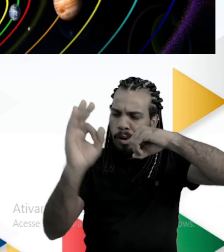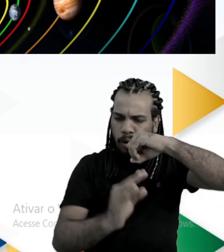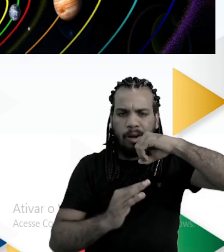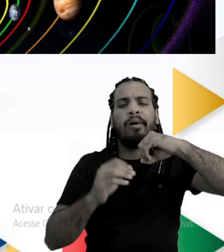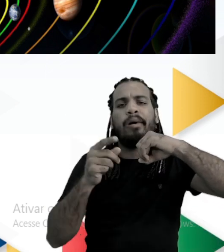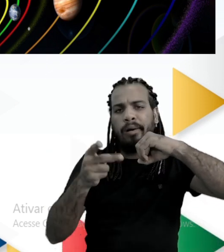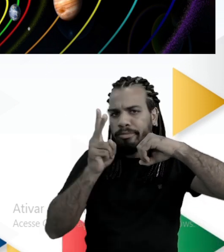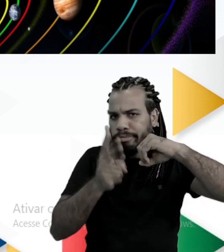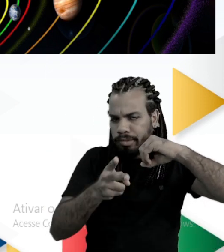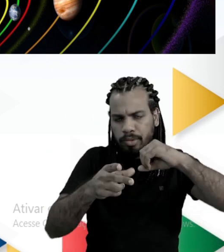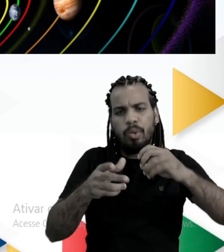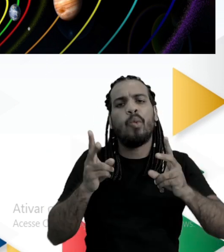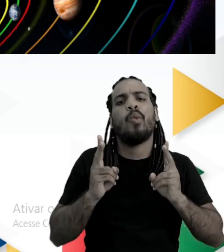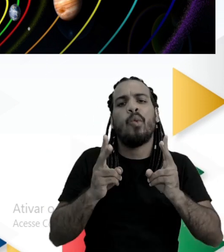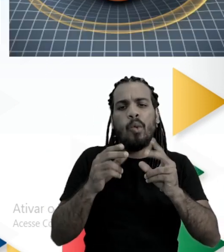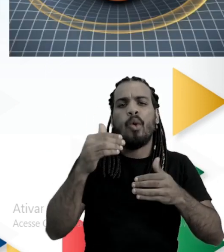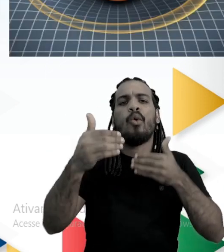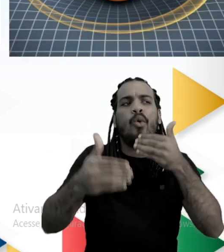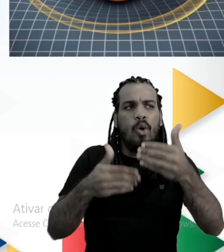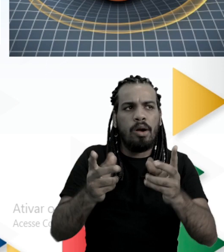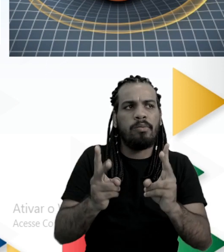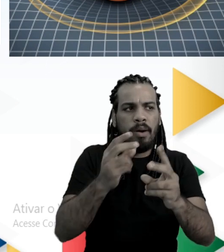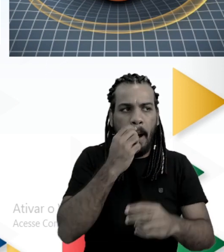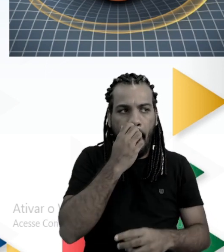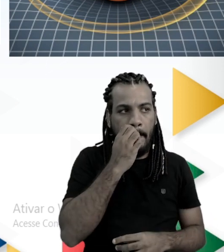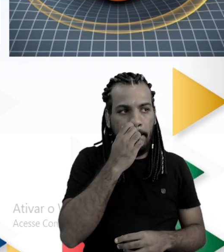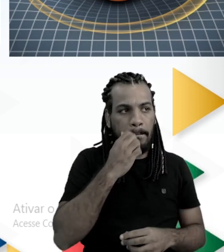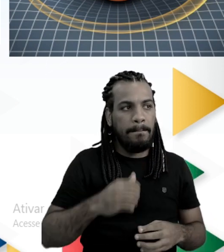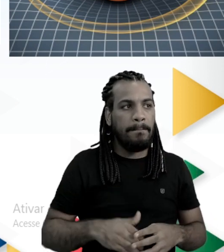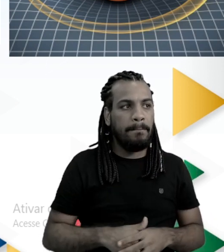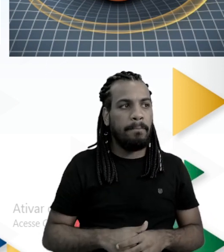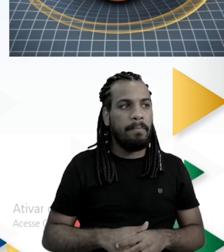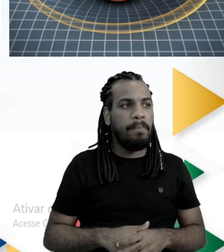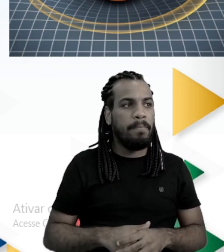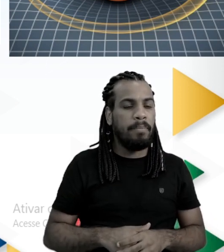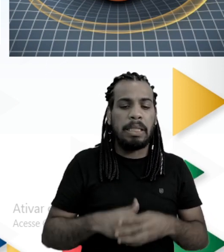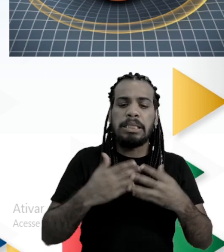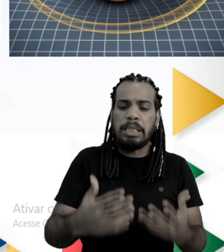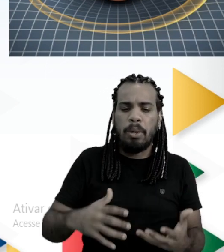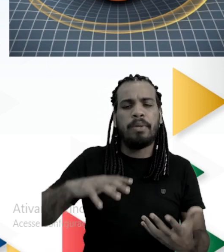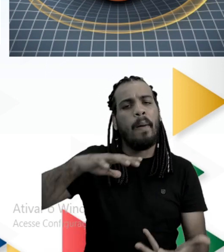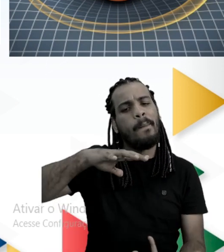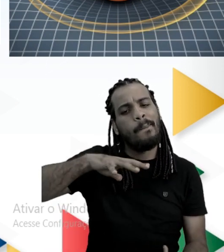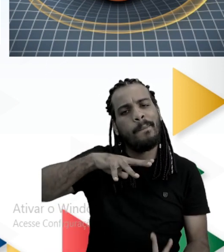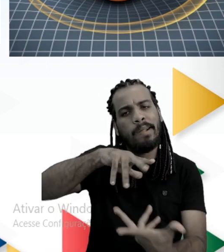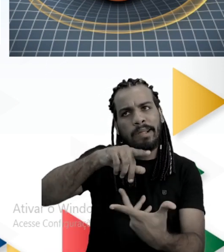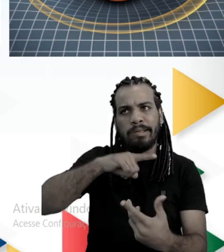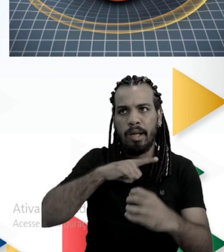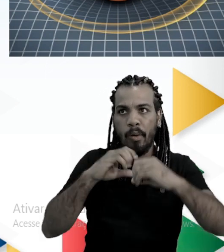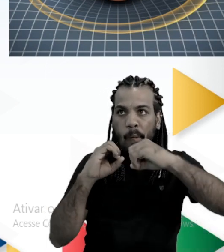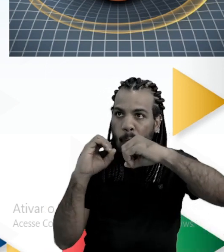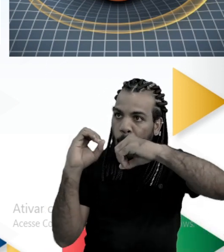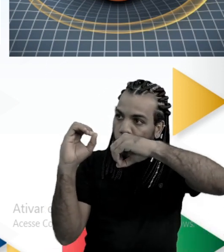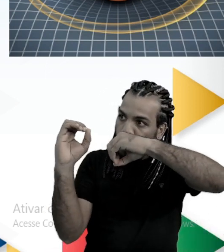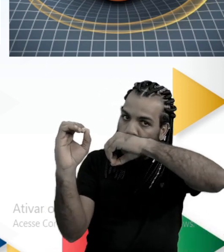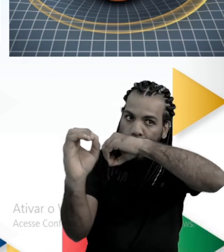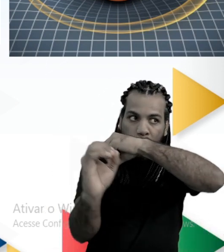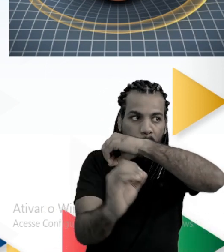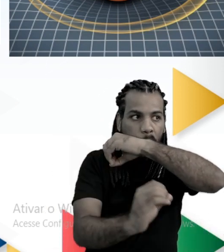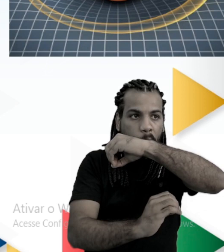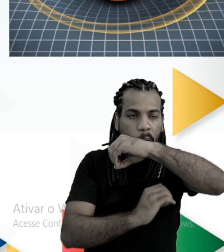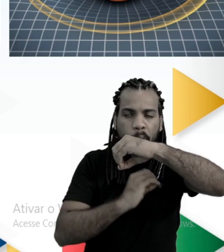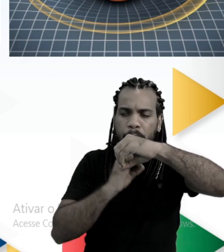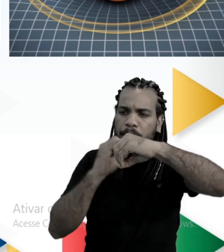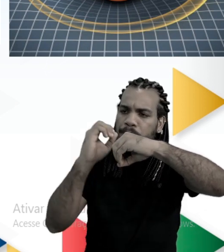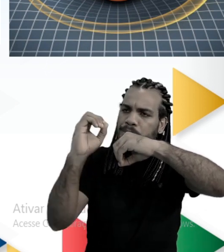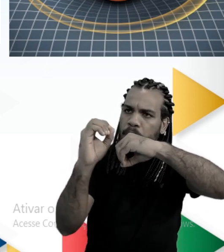mantê-los em órbitas regulares. E aí, quando os planetas estão em órbita em torno do Sol,